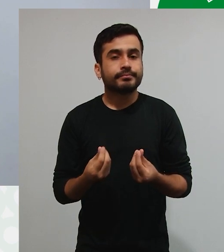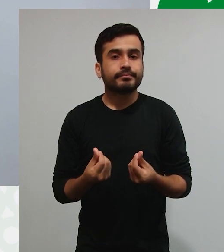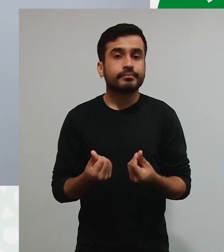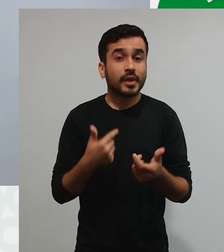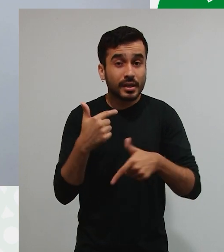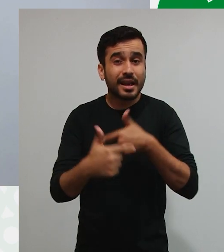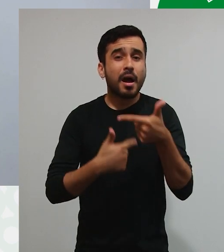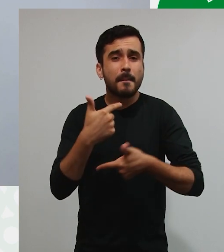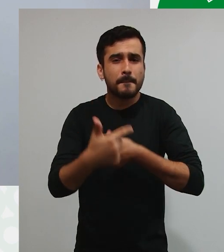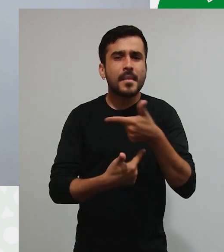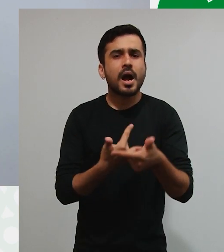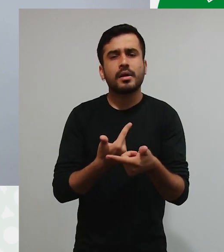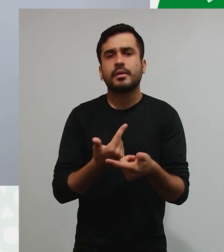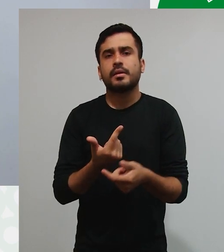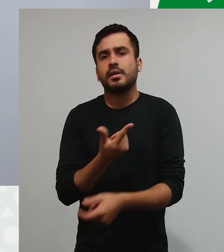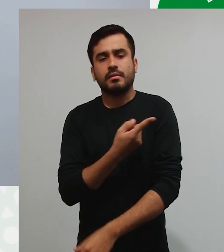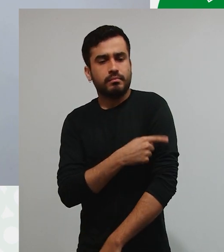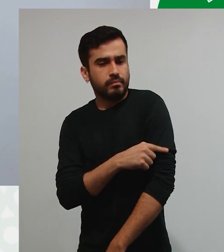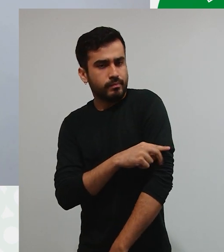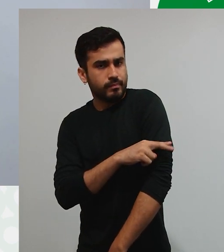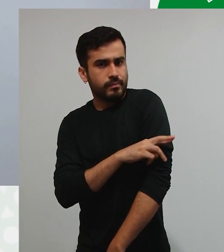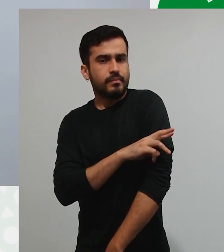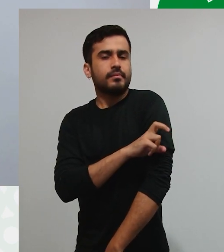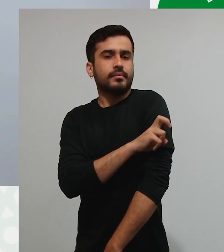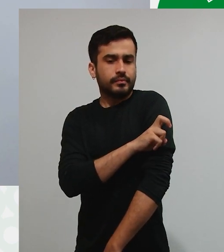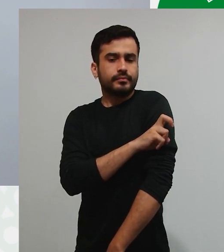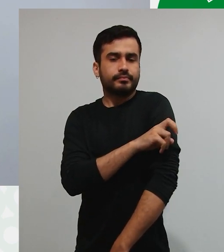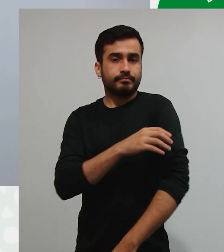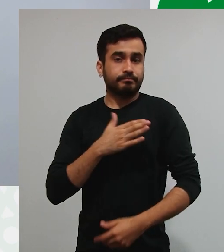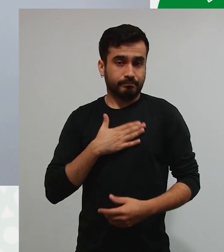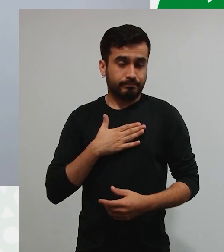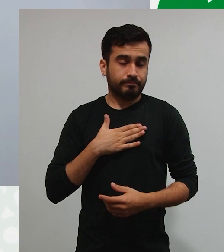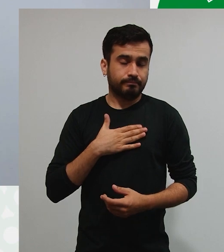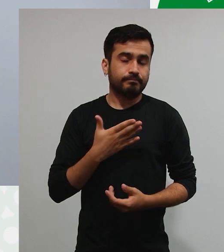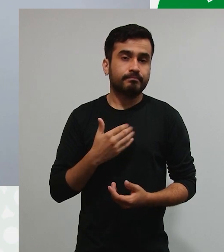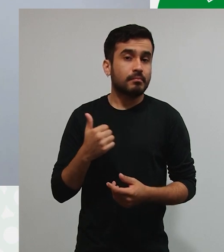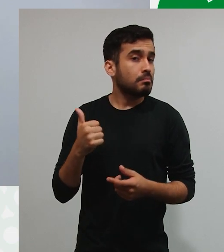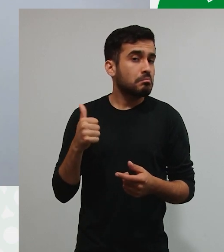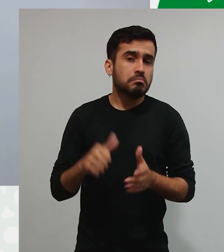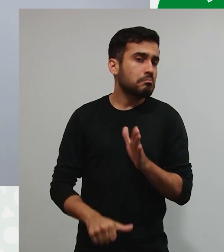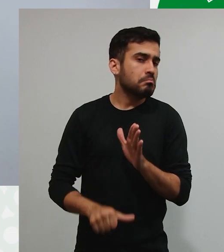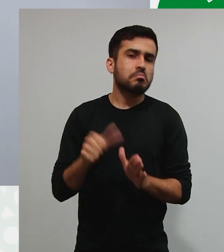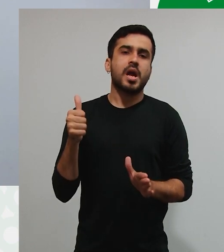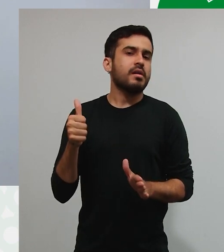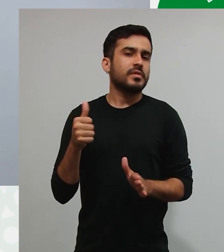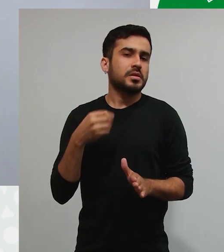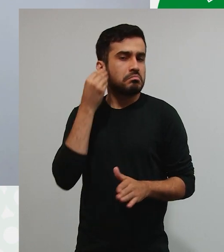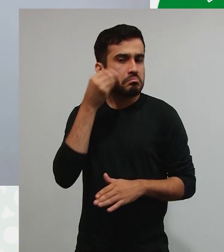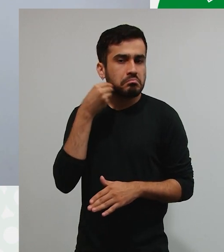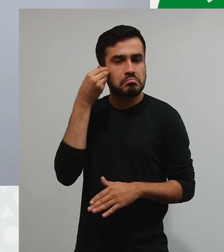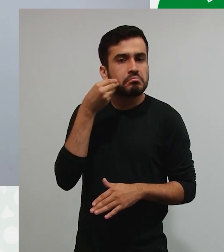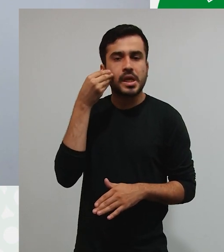muito grande, mas eu encarei, né, com determinação,